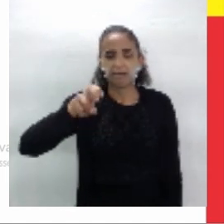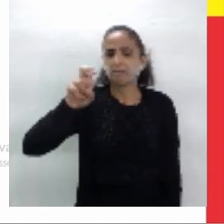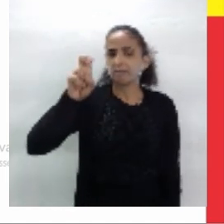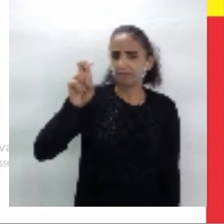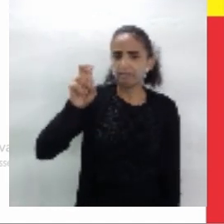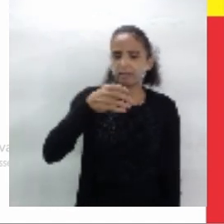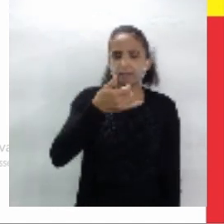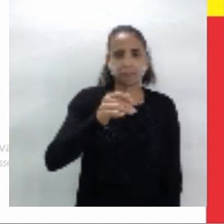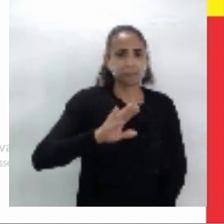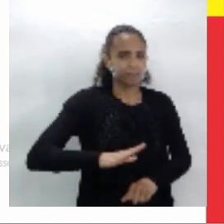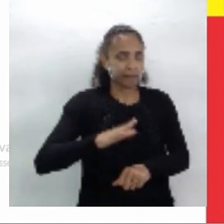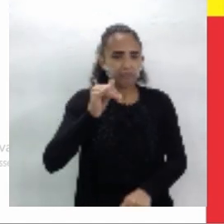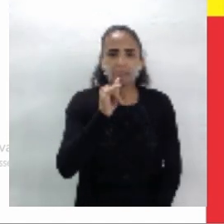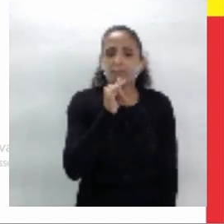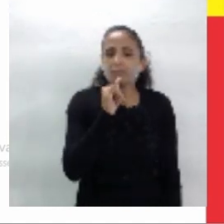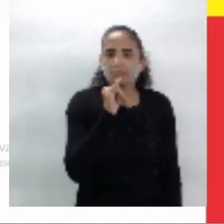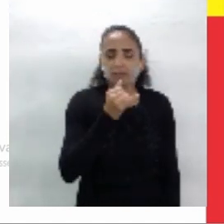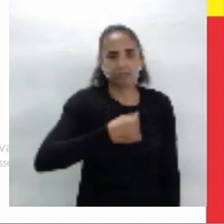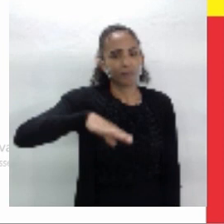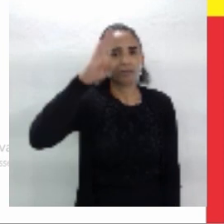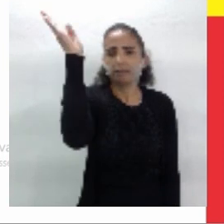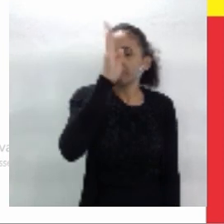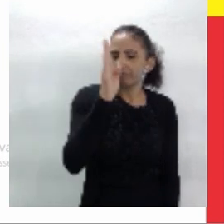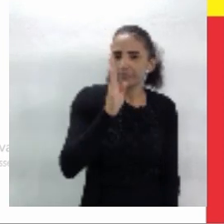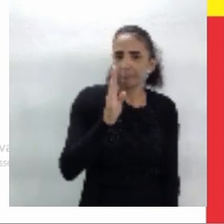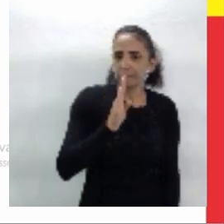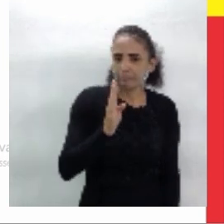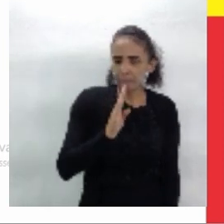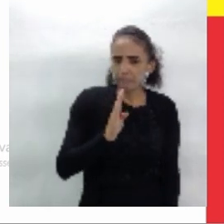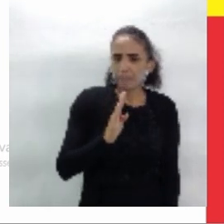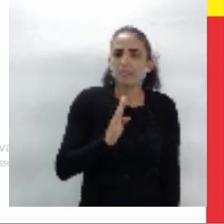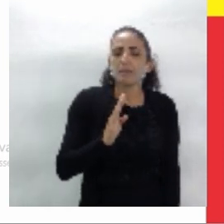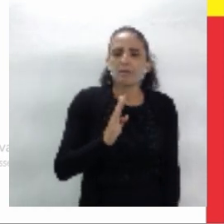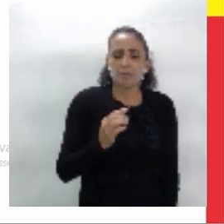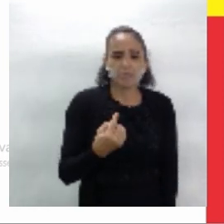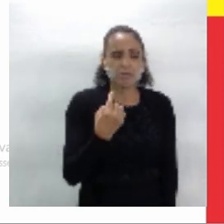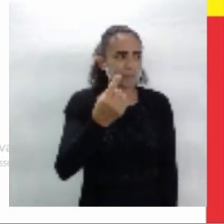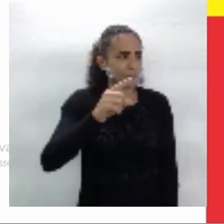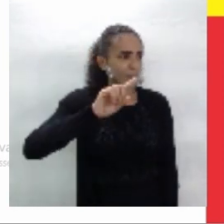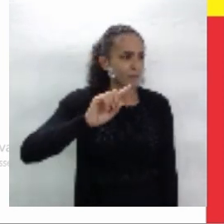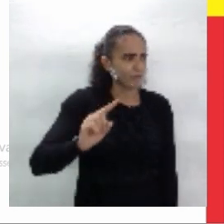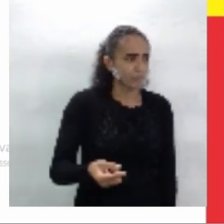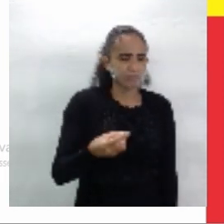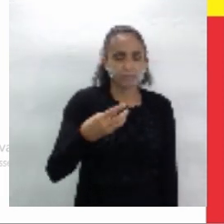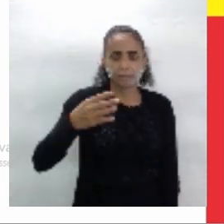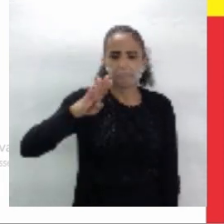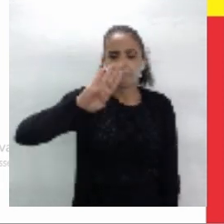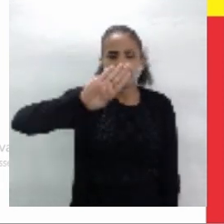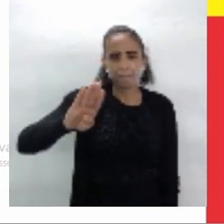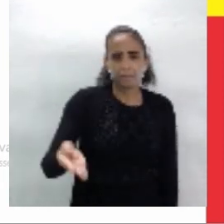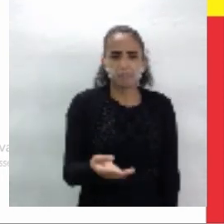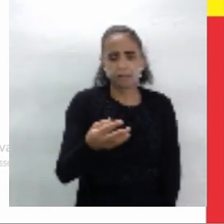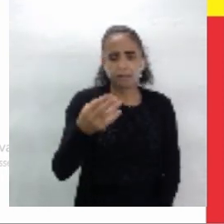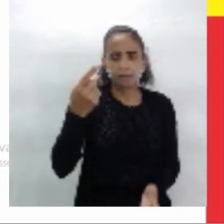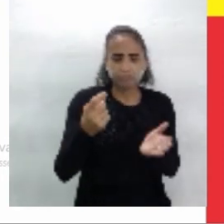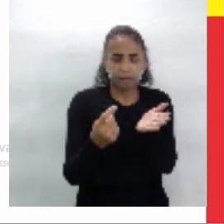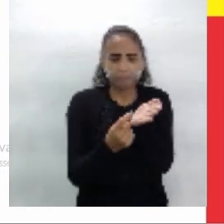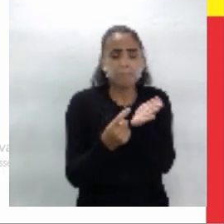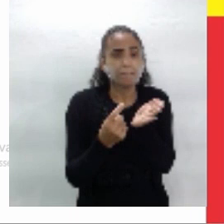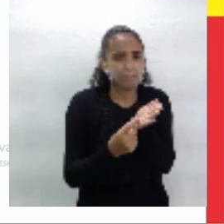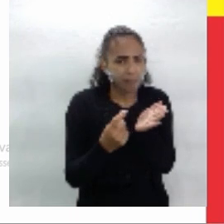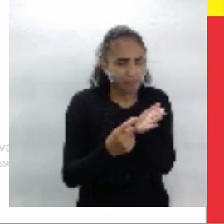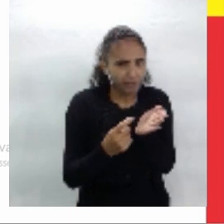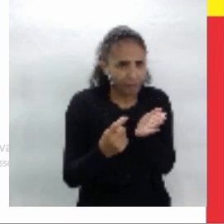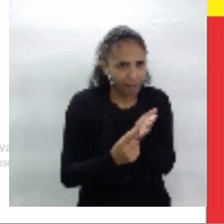Mais um exemplo. No Brasil, são descartados cerca de 1,2 bilhões de pilhas e